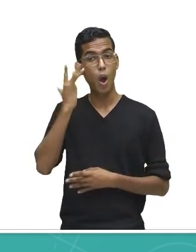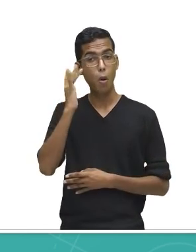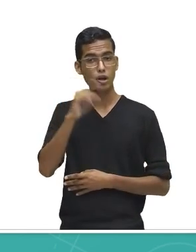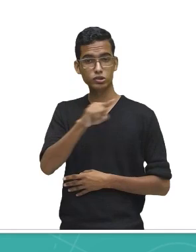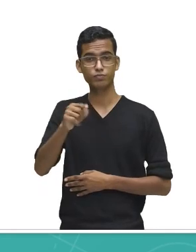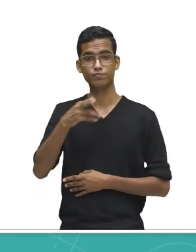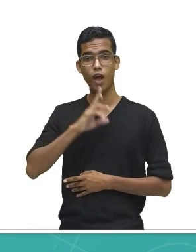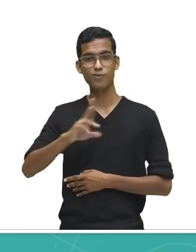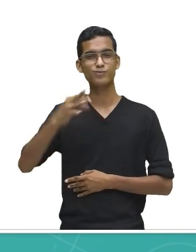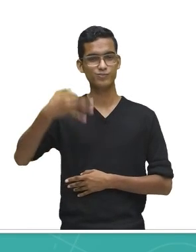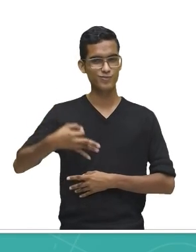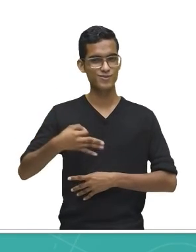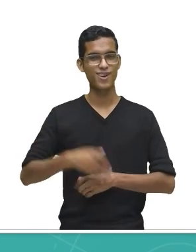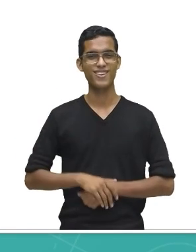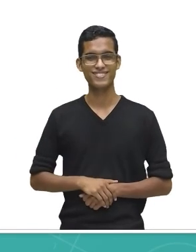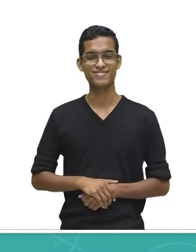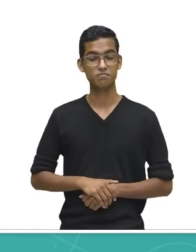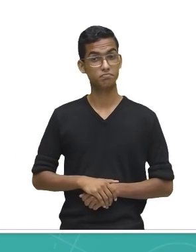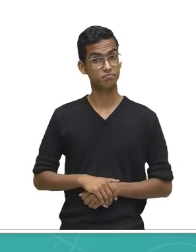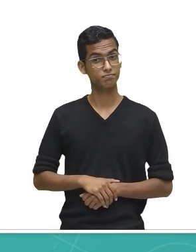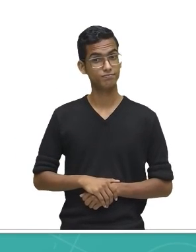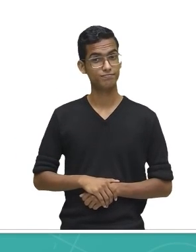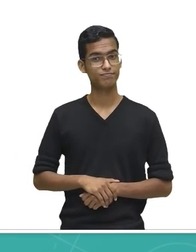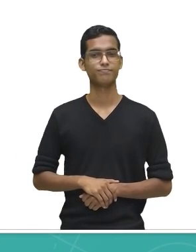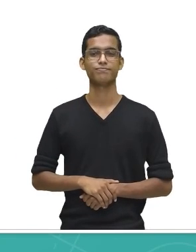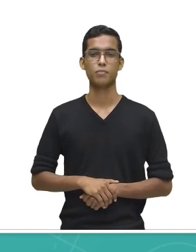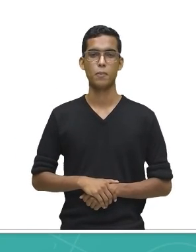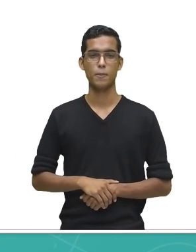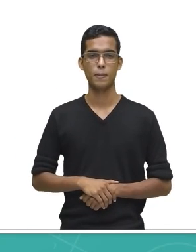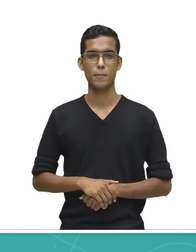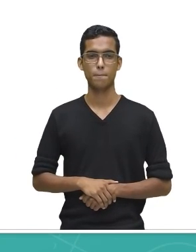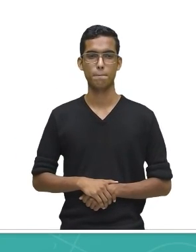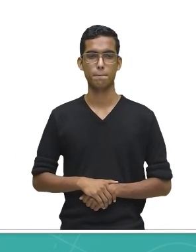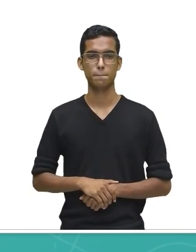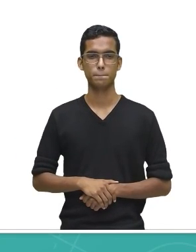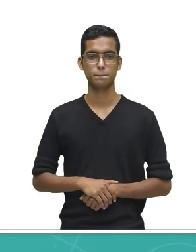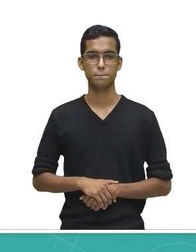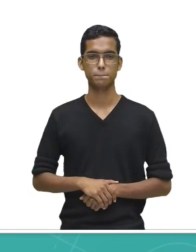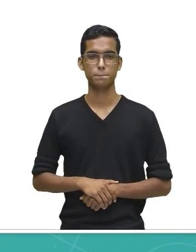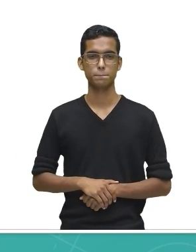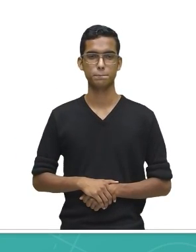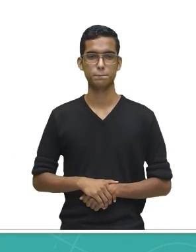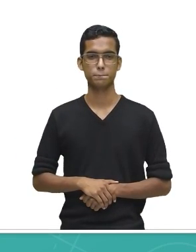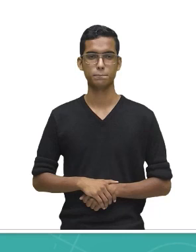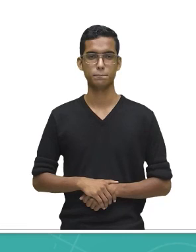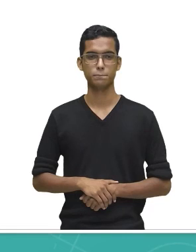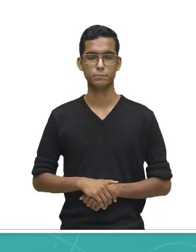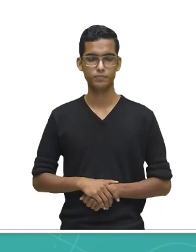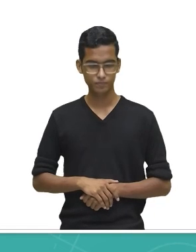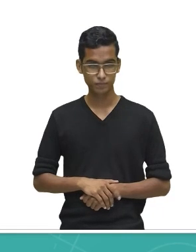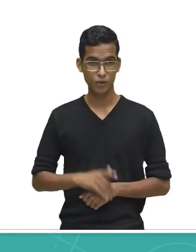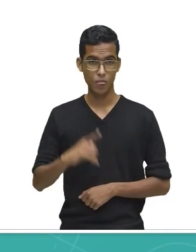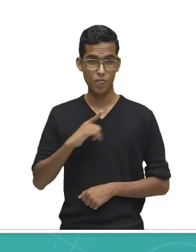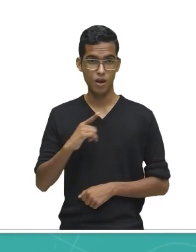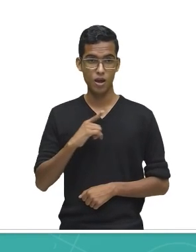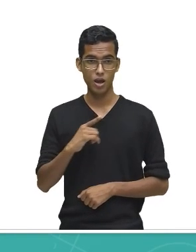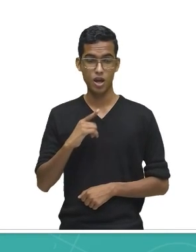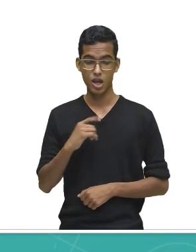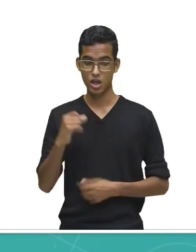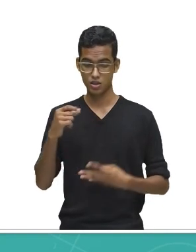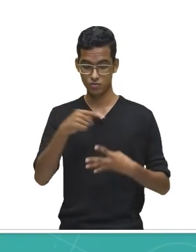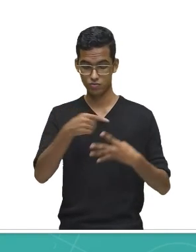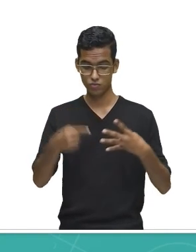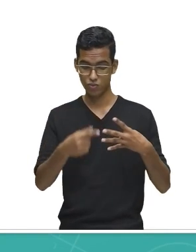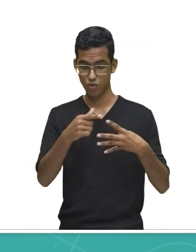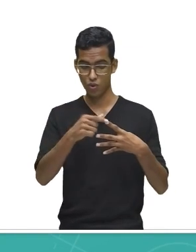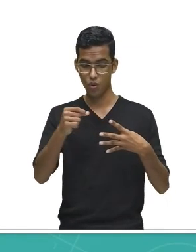a correta. Será? Tem uma que está, né, marcada aí incorretamente,